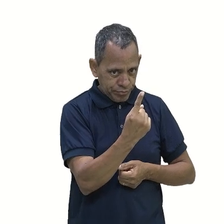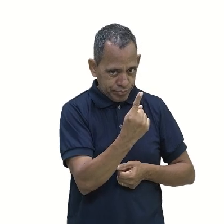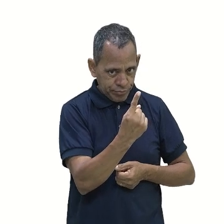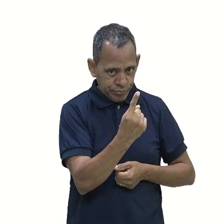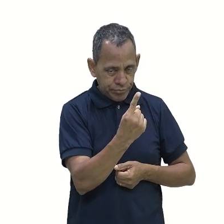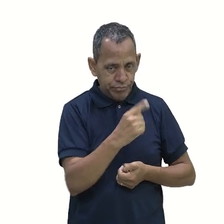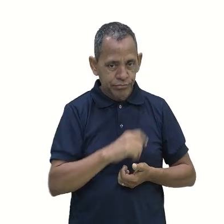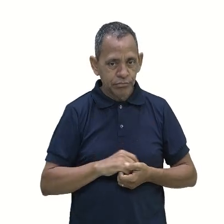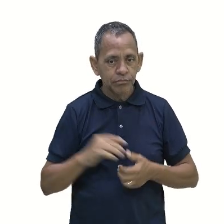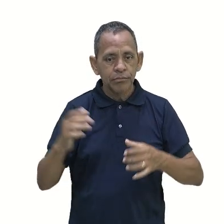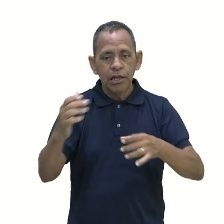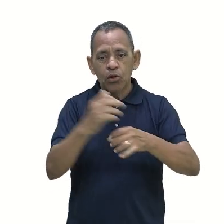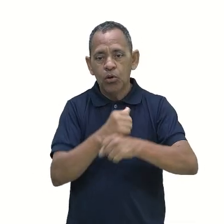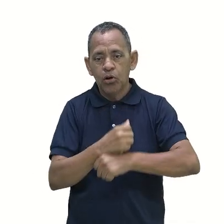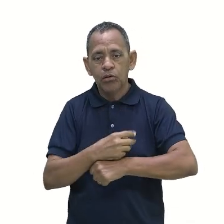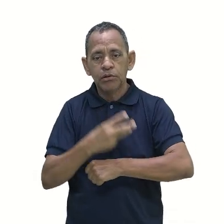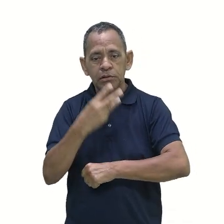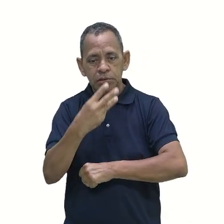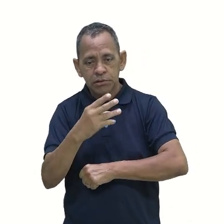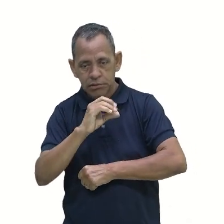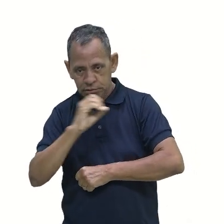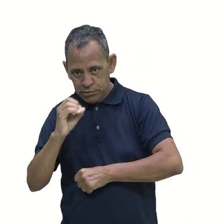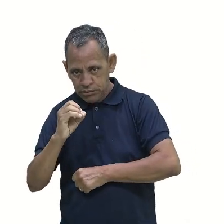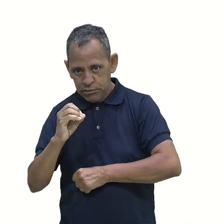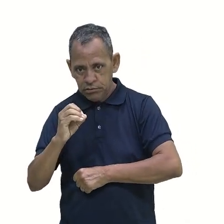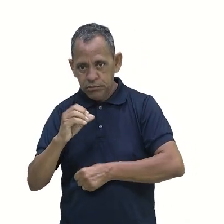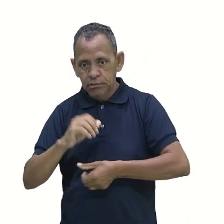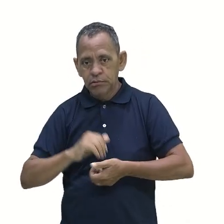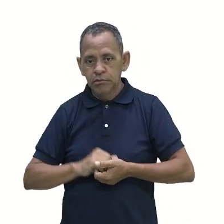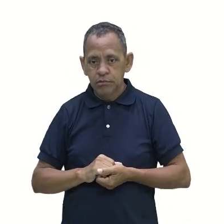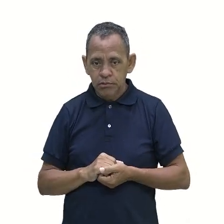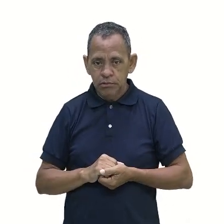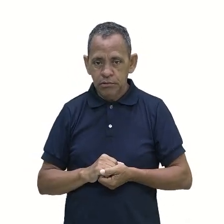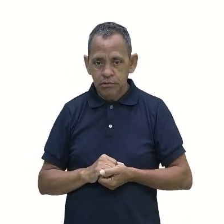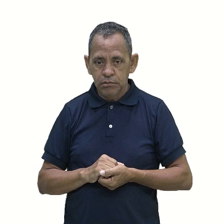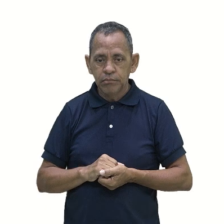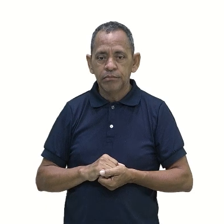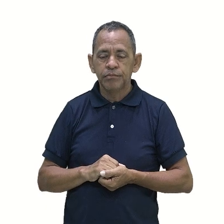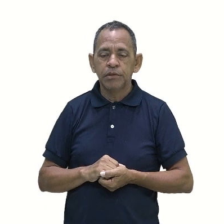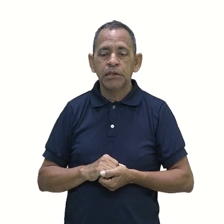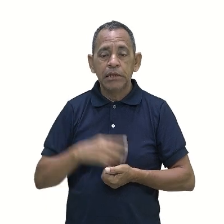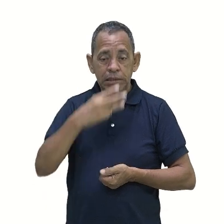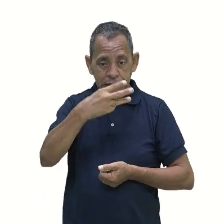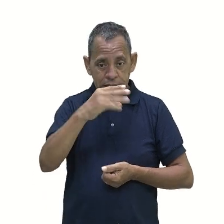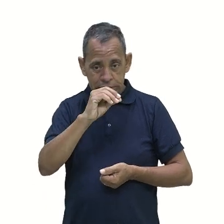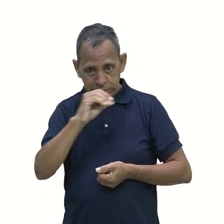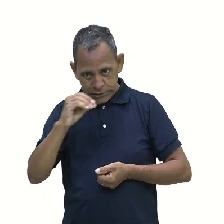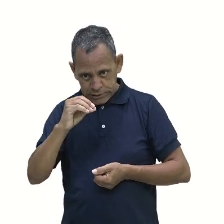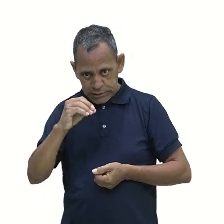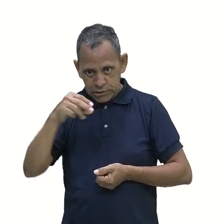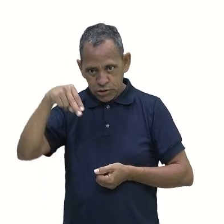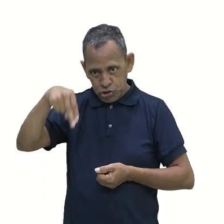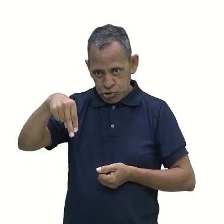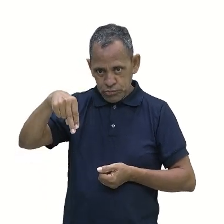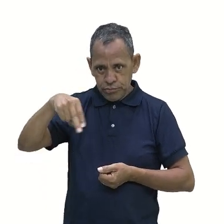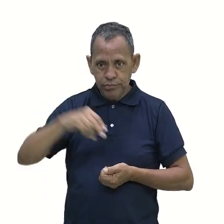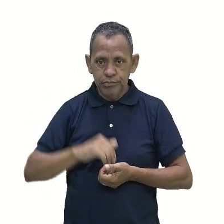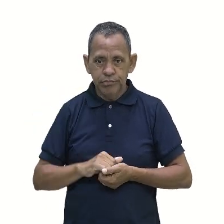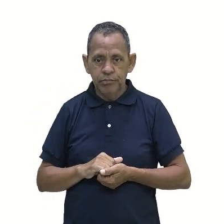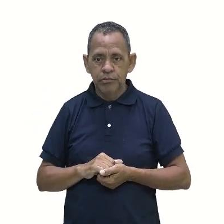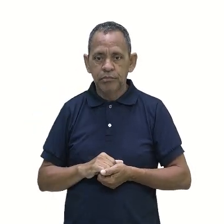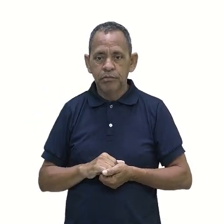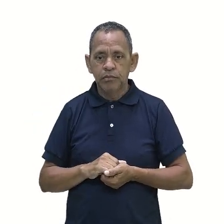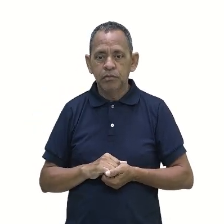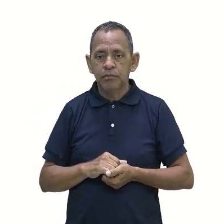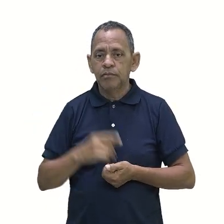ser igual a 300 newtons. Aí você tem, vejam,